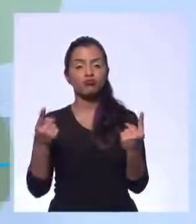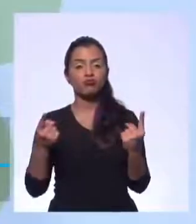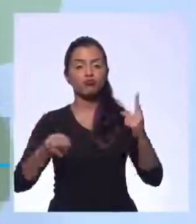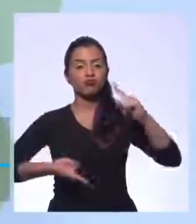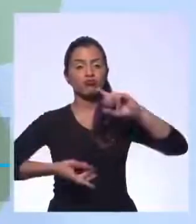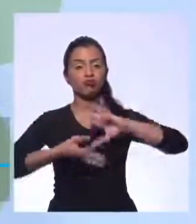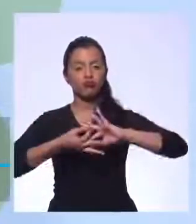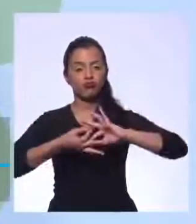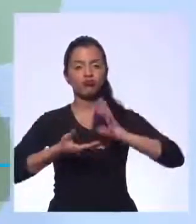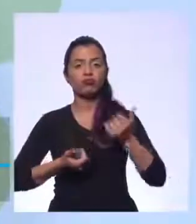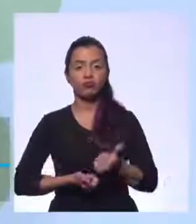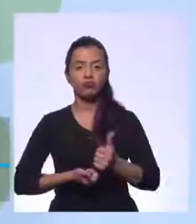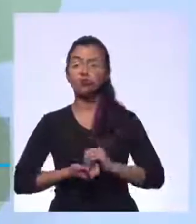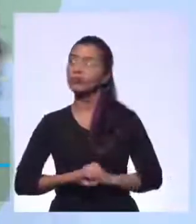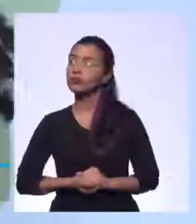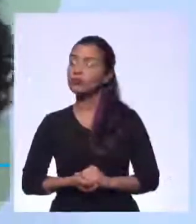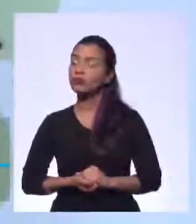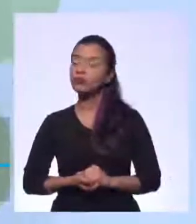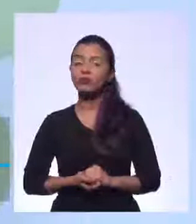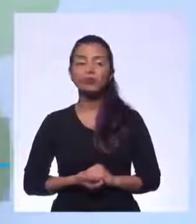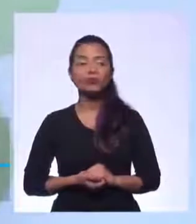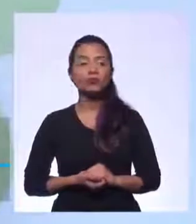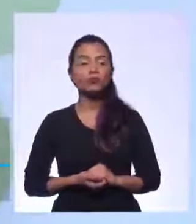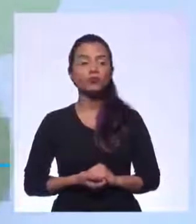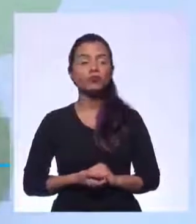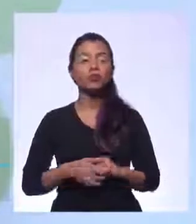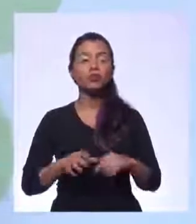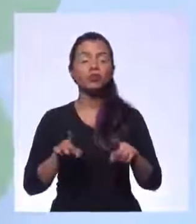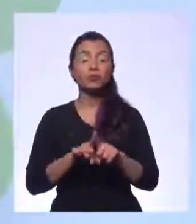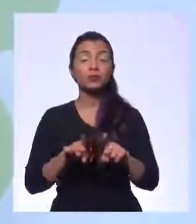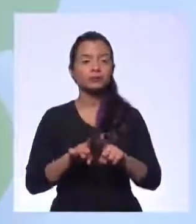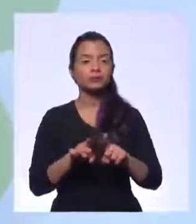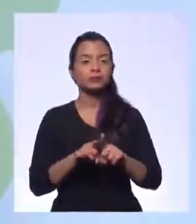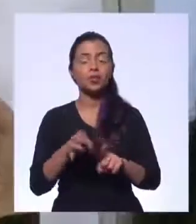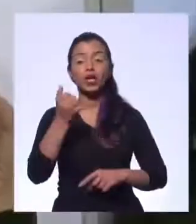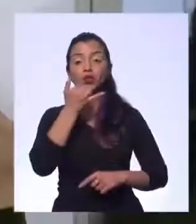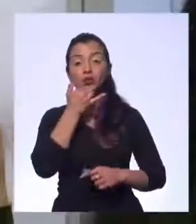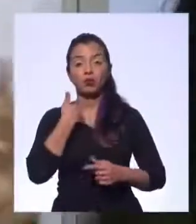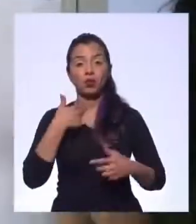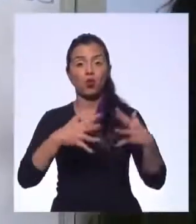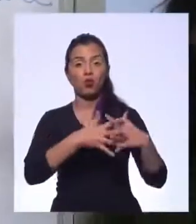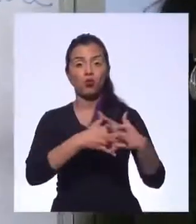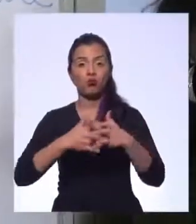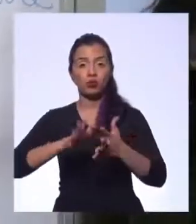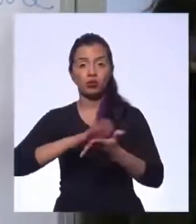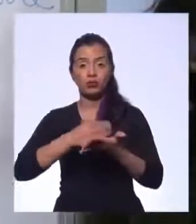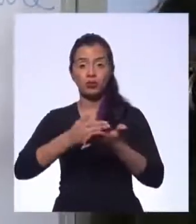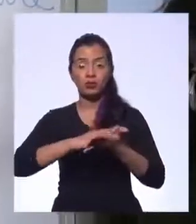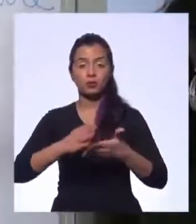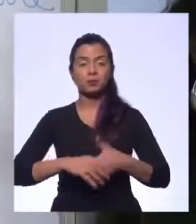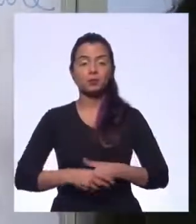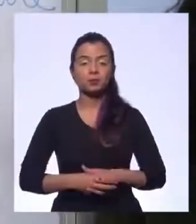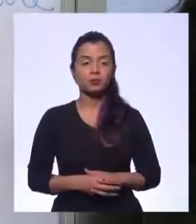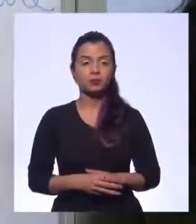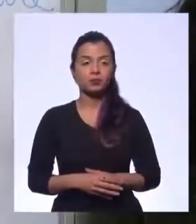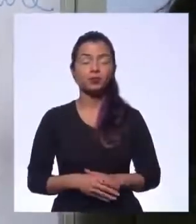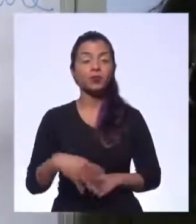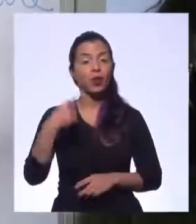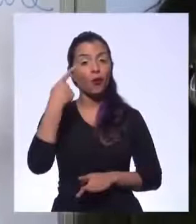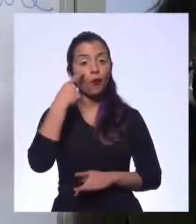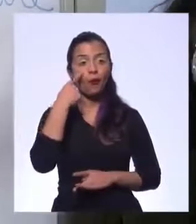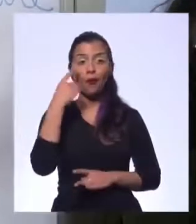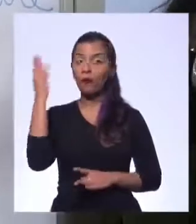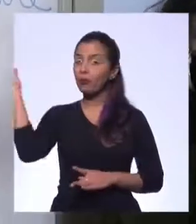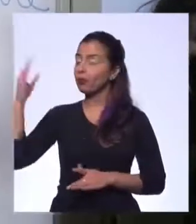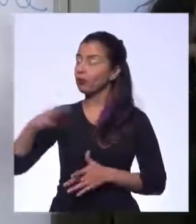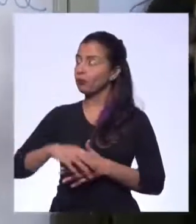Gente, intertextualidade, a relação, a conexão. Filma aqui pra gente, ó. Coloca aí. Aê, muito bem. Olha lá.